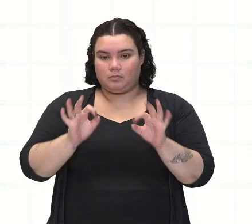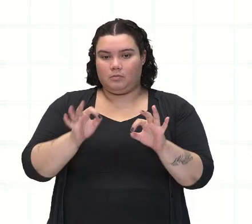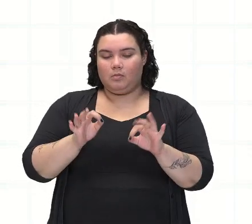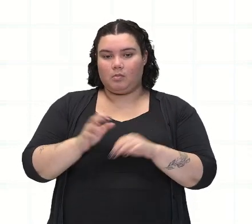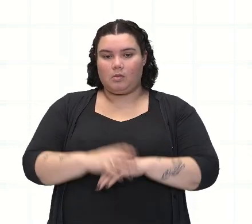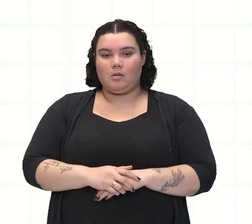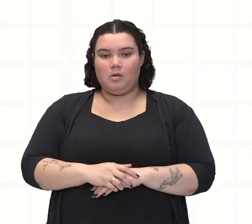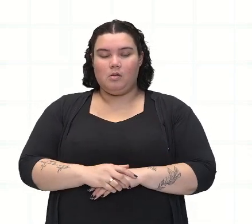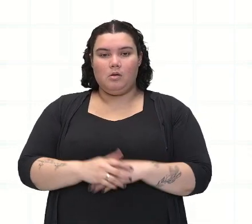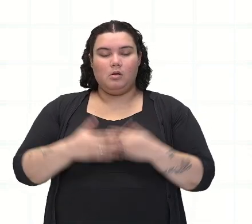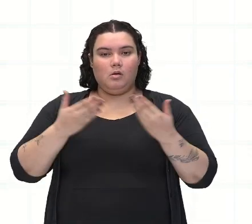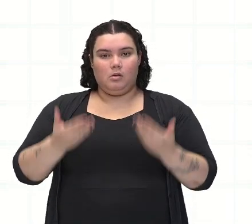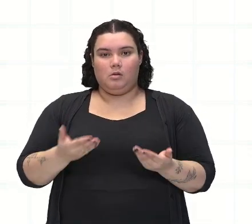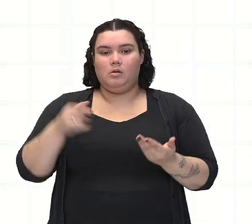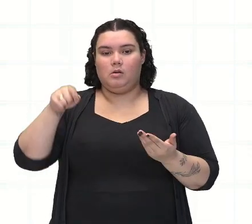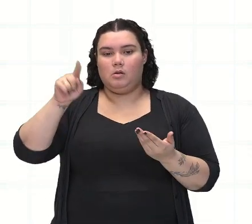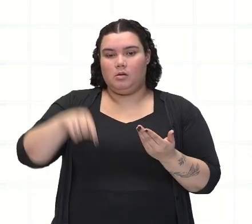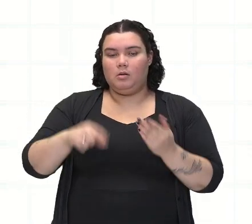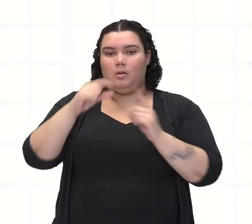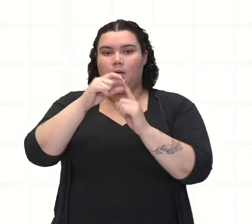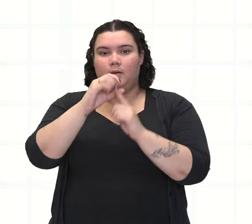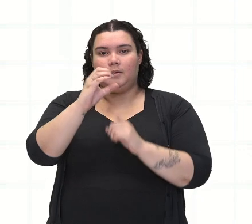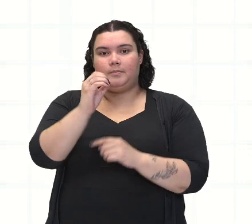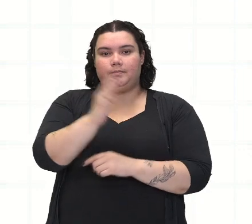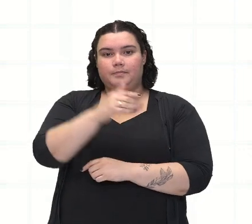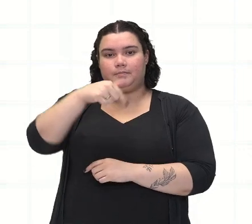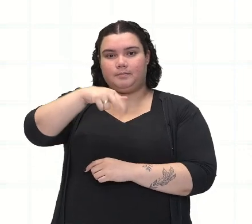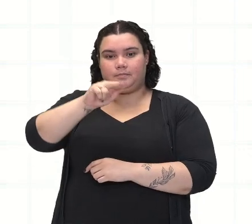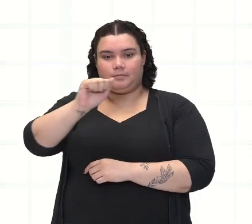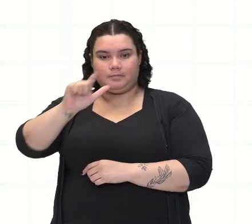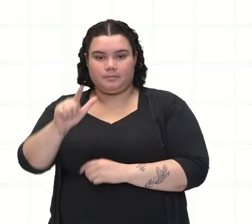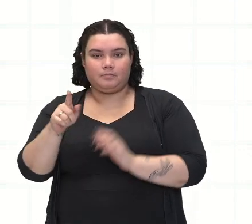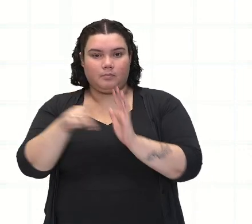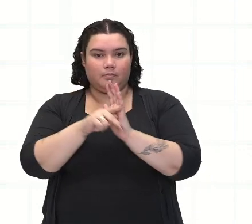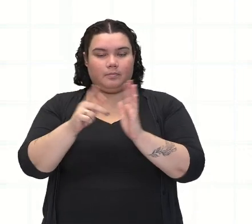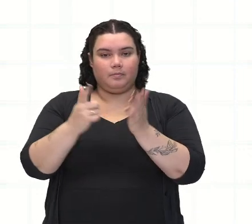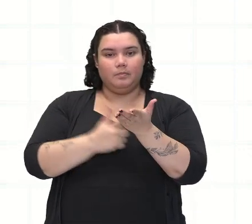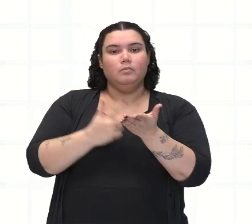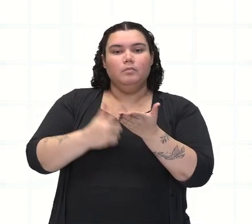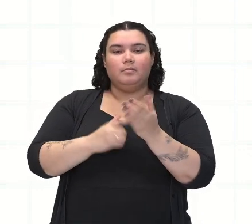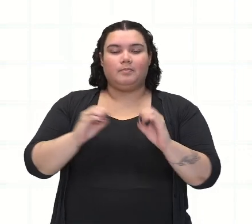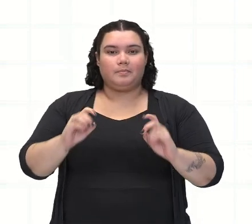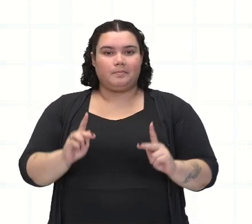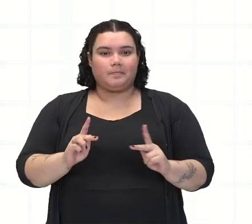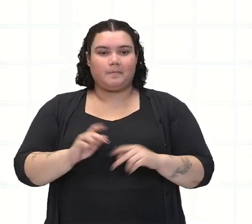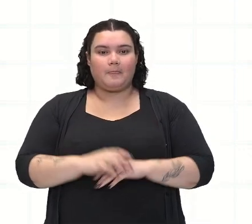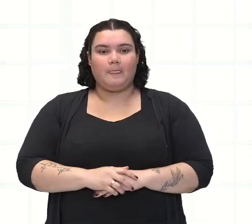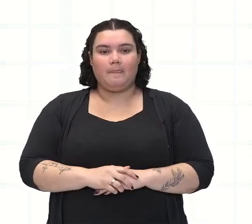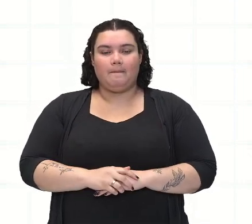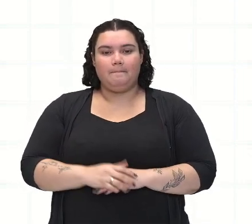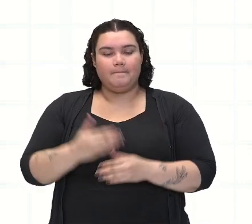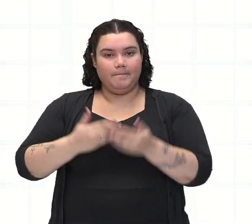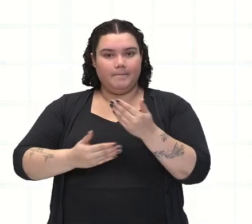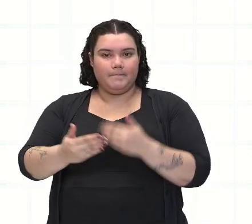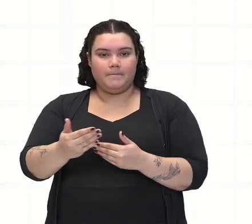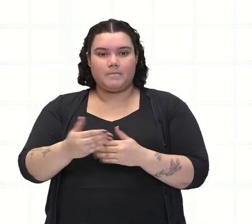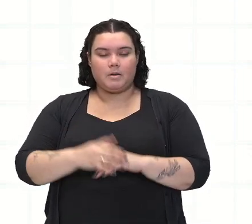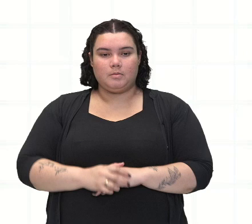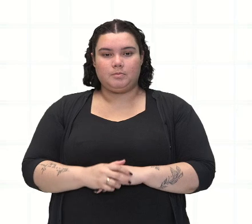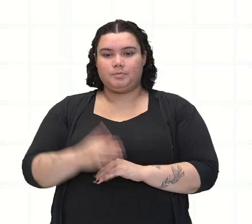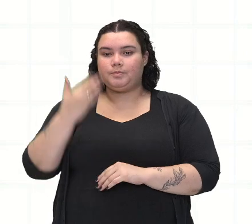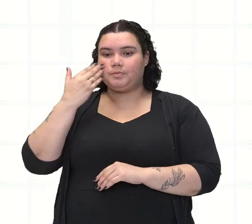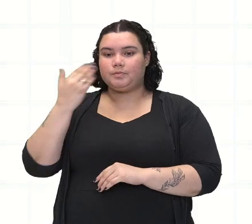o qual é esse antecedente do livro, certo? Continuando, temos